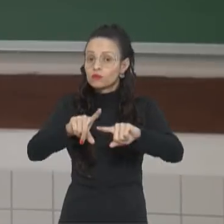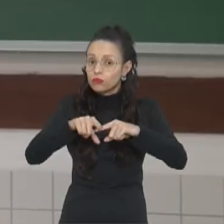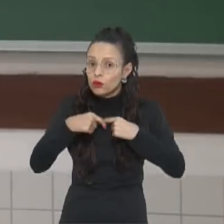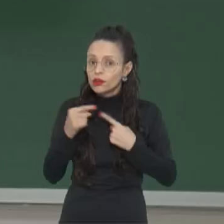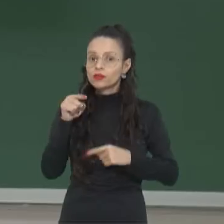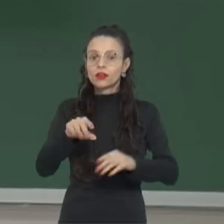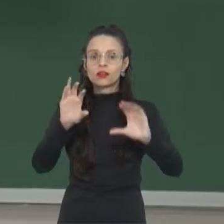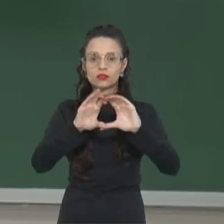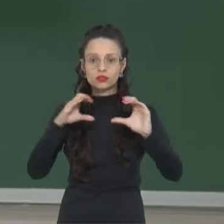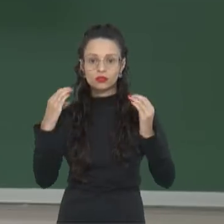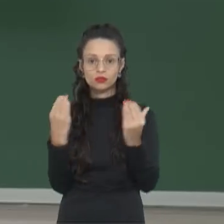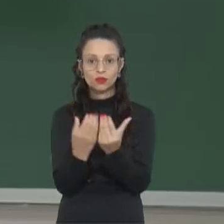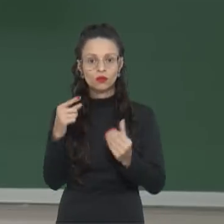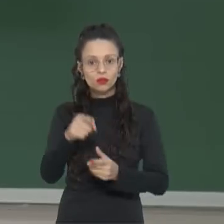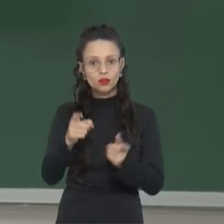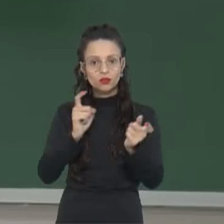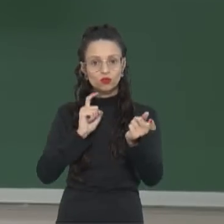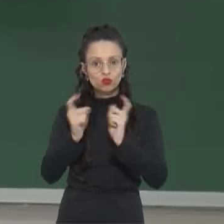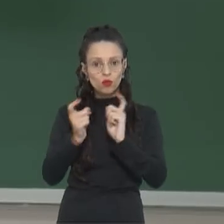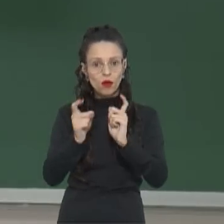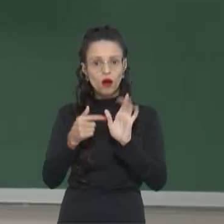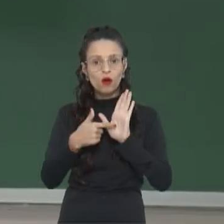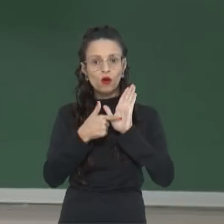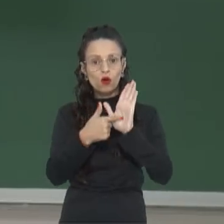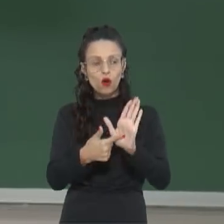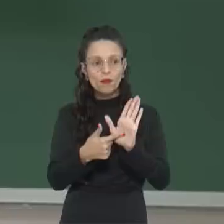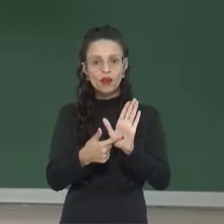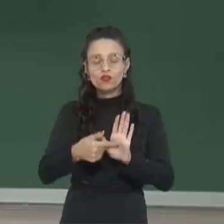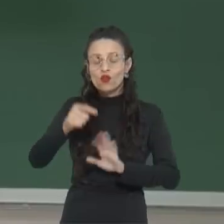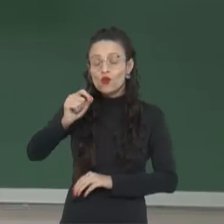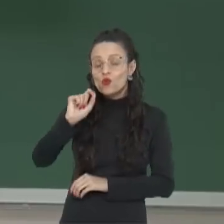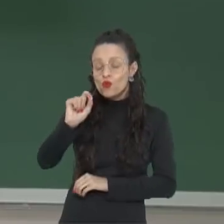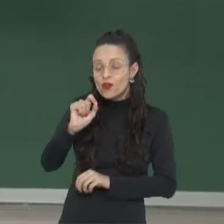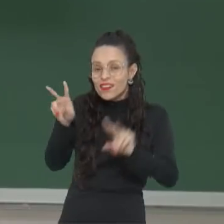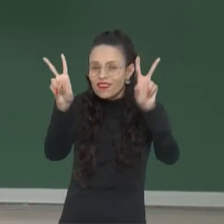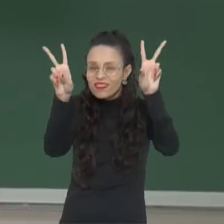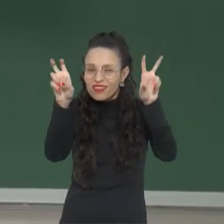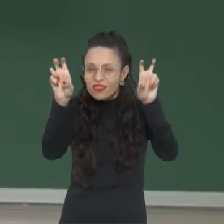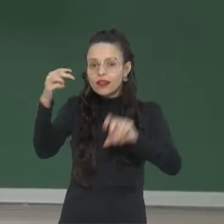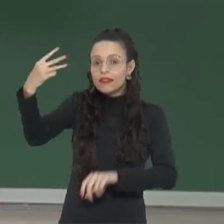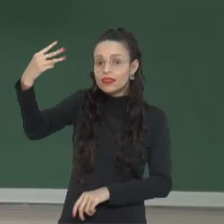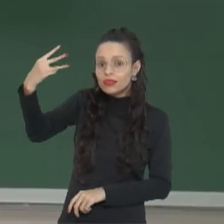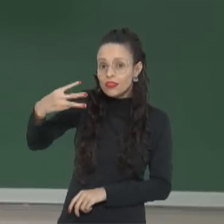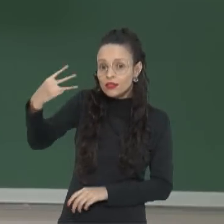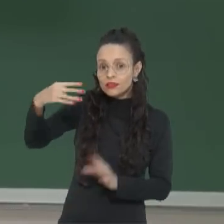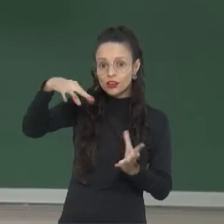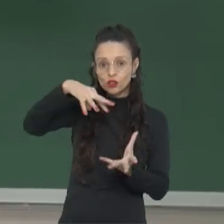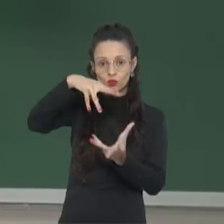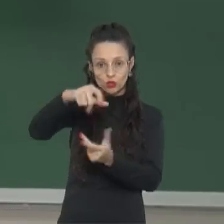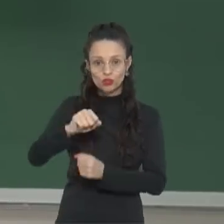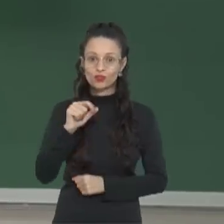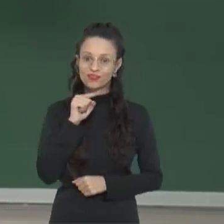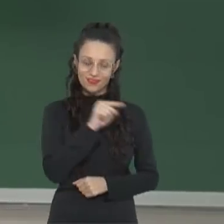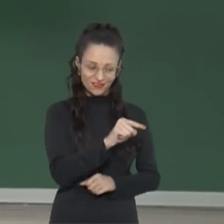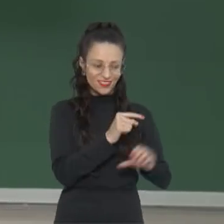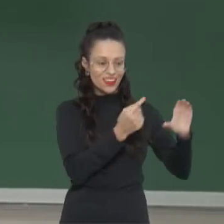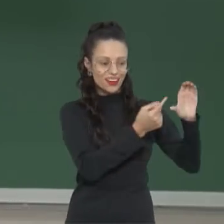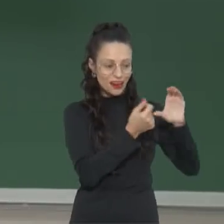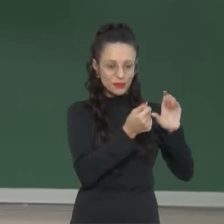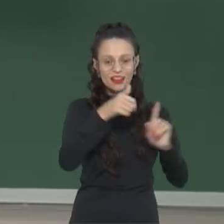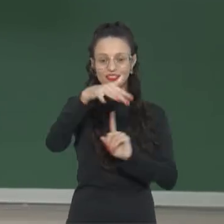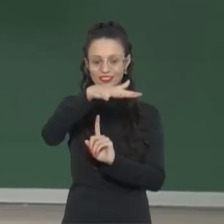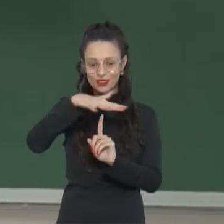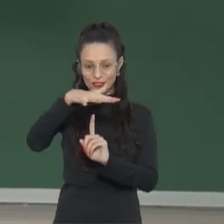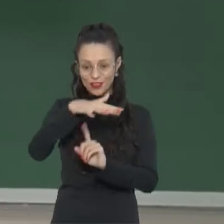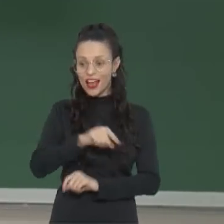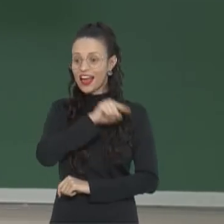encontro, passou-se a usar muito a expressão terceiro mundo. Mundo capitalista, mundo